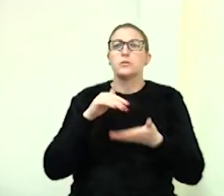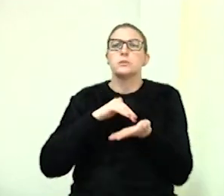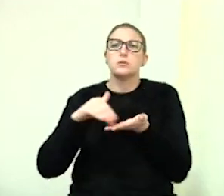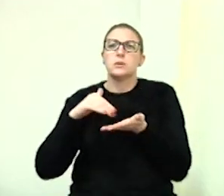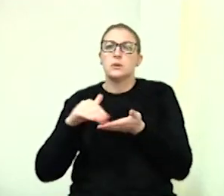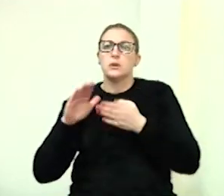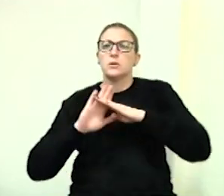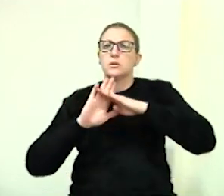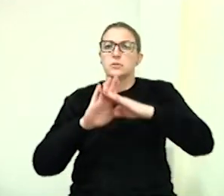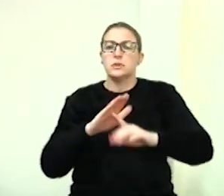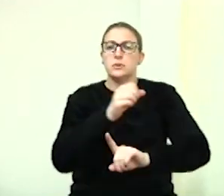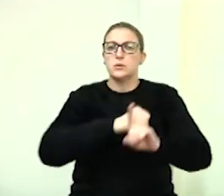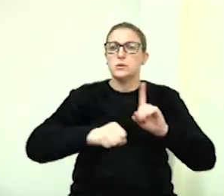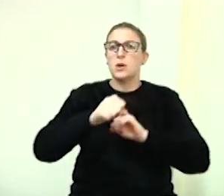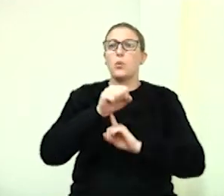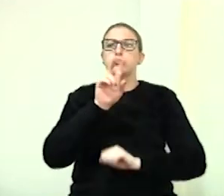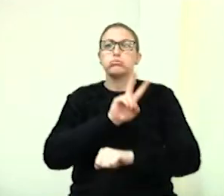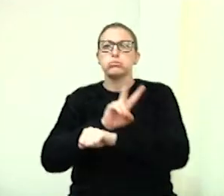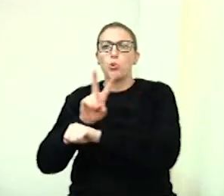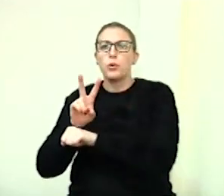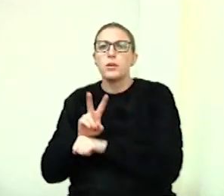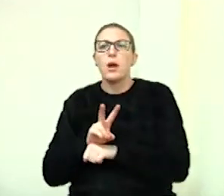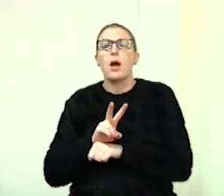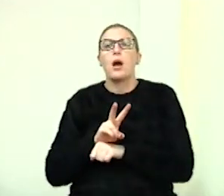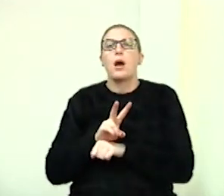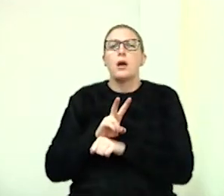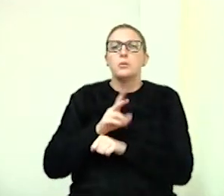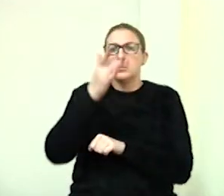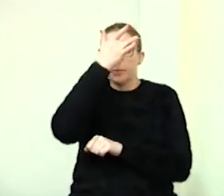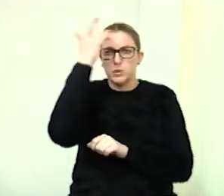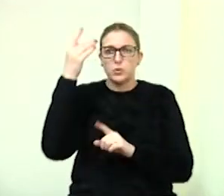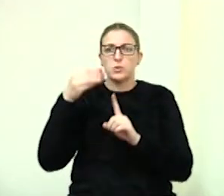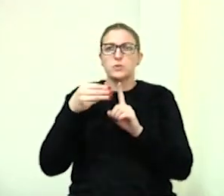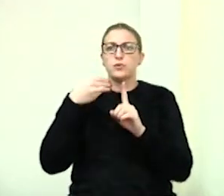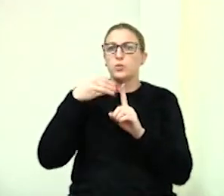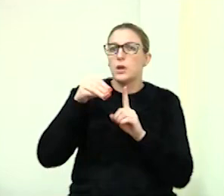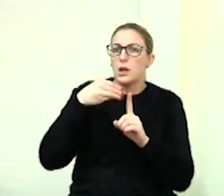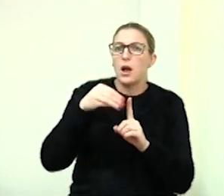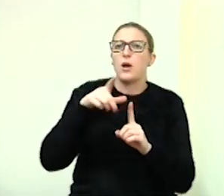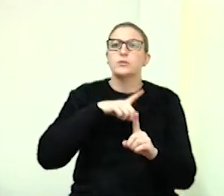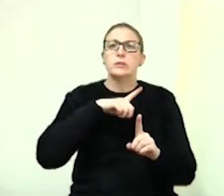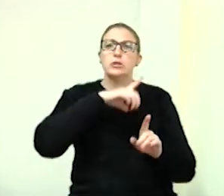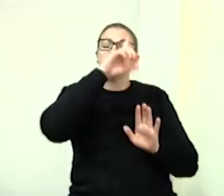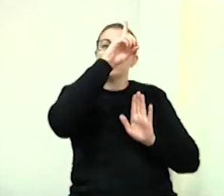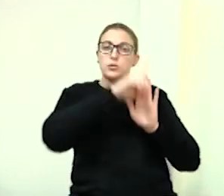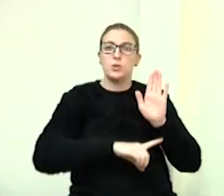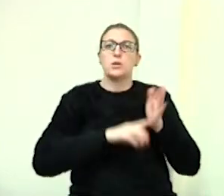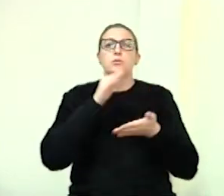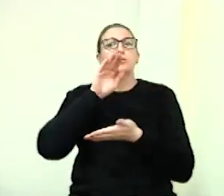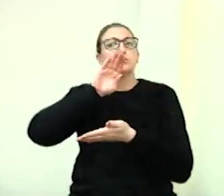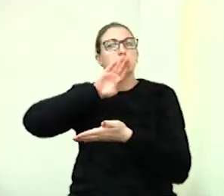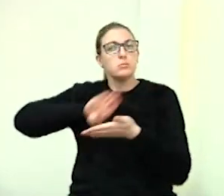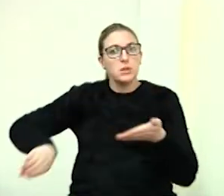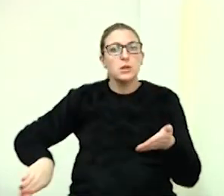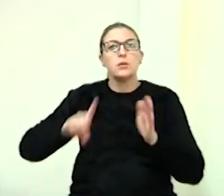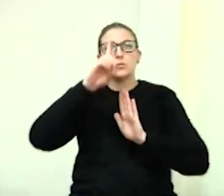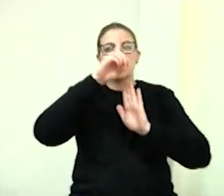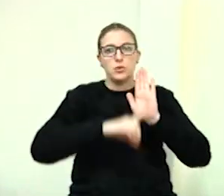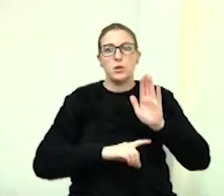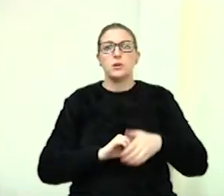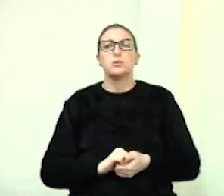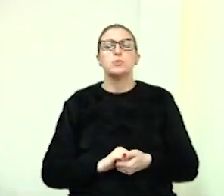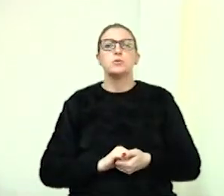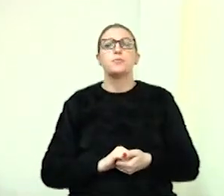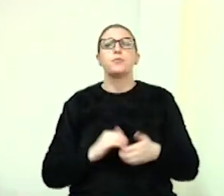cuidar dos vulneráveis, dos que tiveram seus direitos violados. E hoje a pandemia não atinge só esses, meus colegas. A